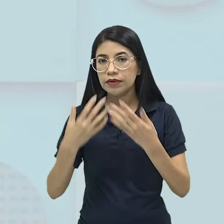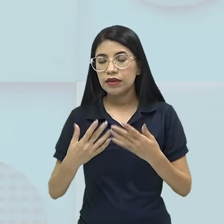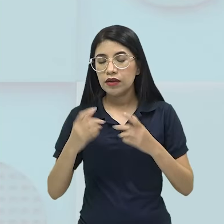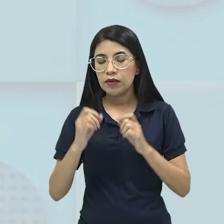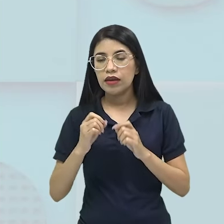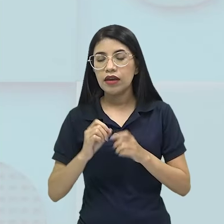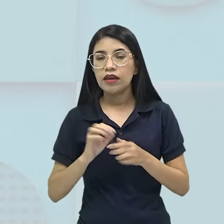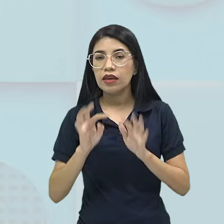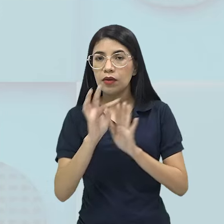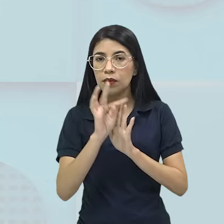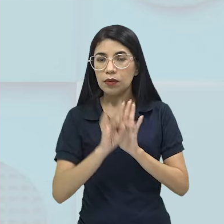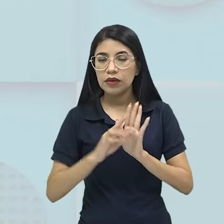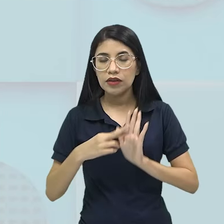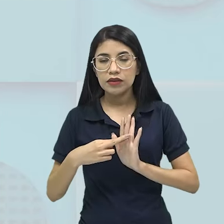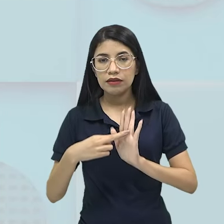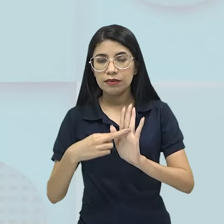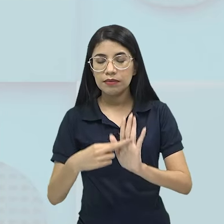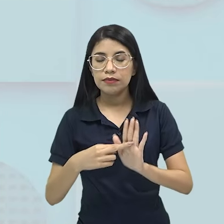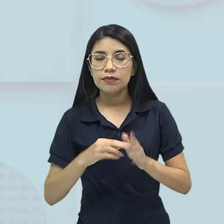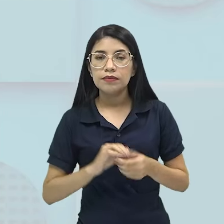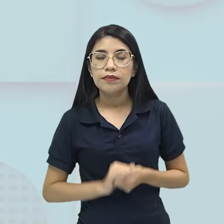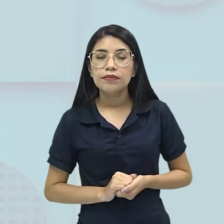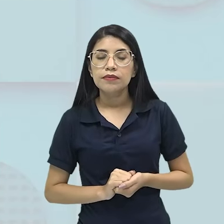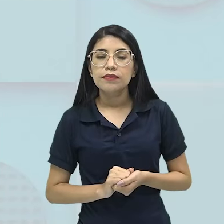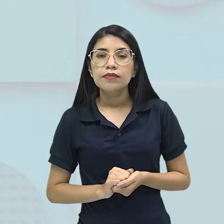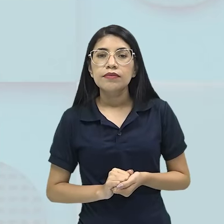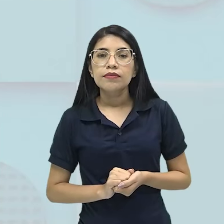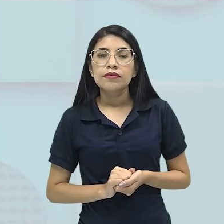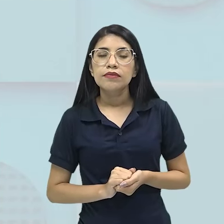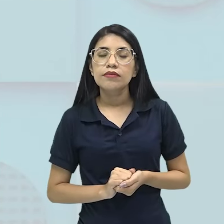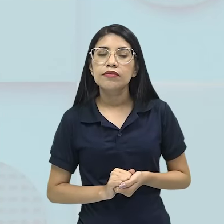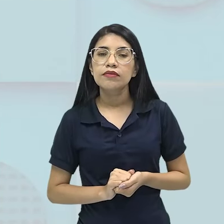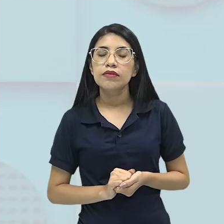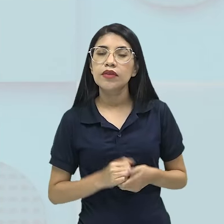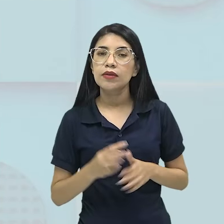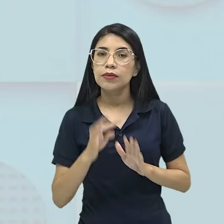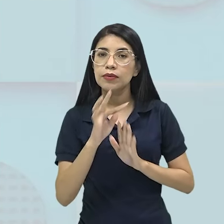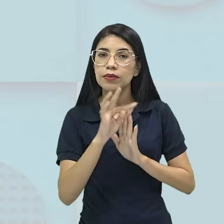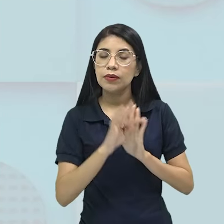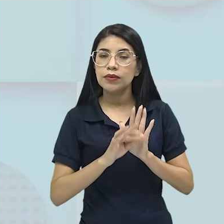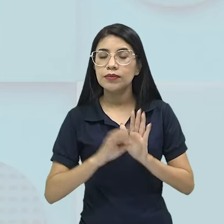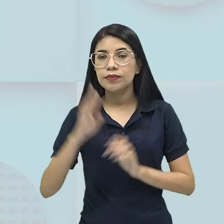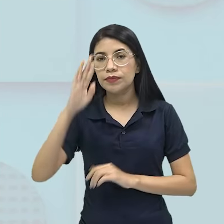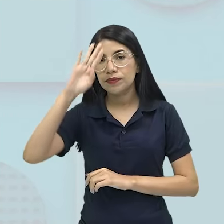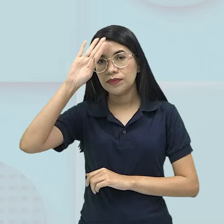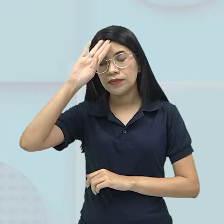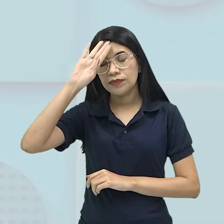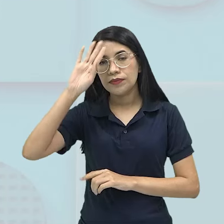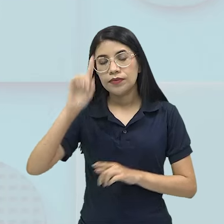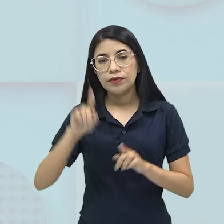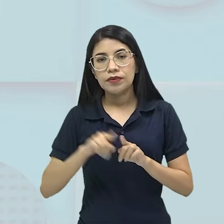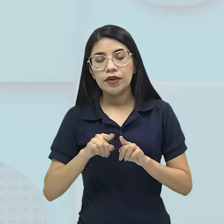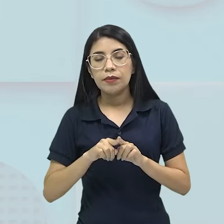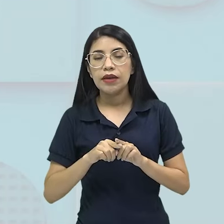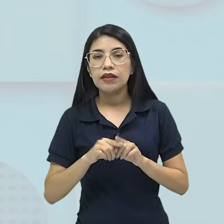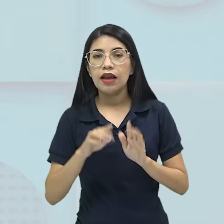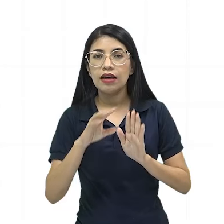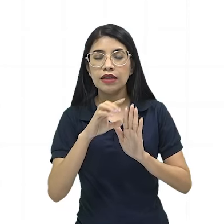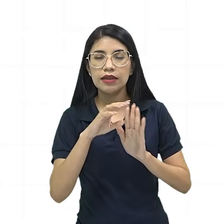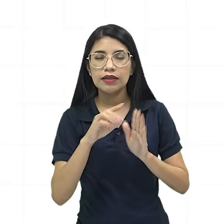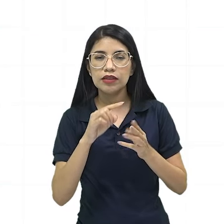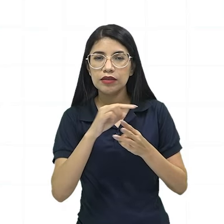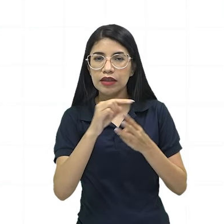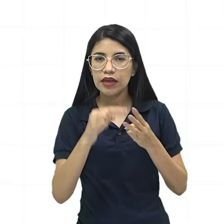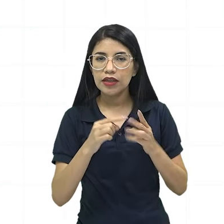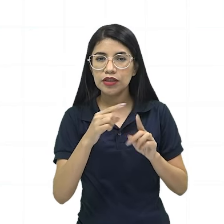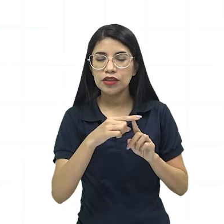palavra representada. Muito bem. E os textos dramático, gênero dramático, ele vai se dividir em